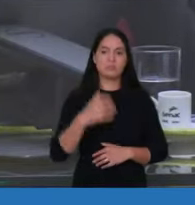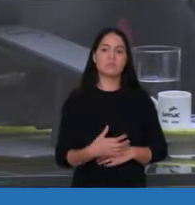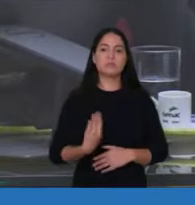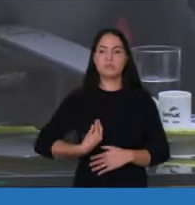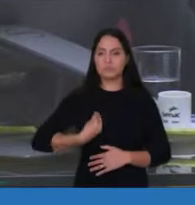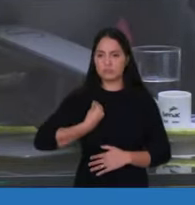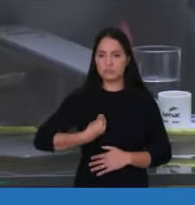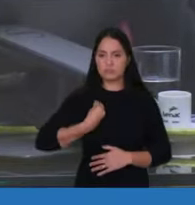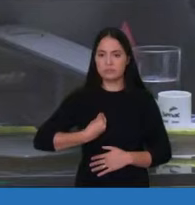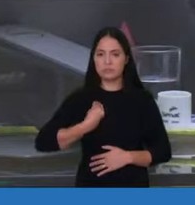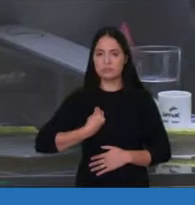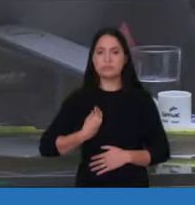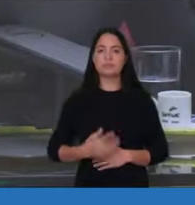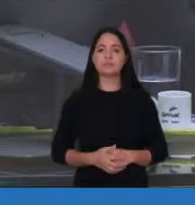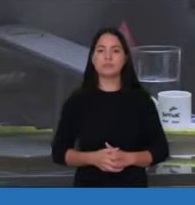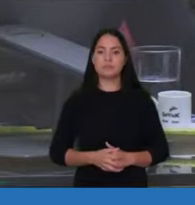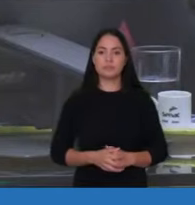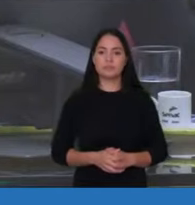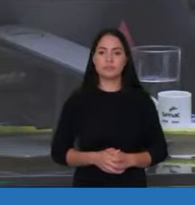presença.